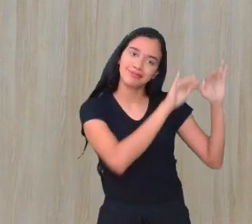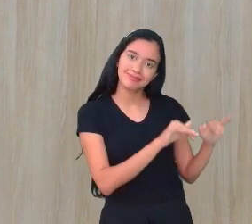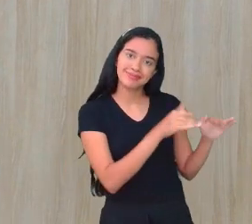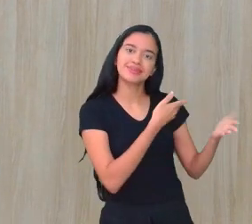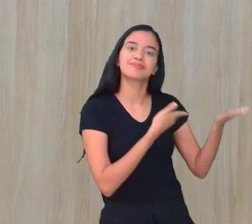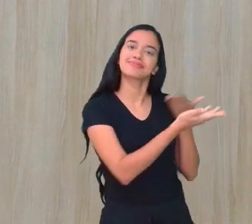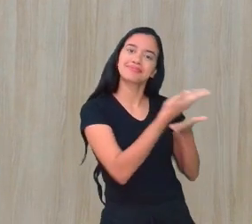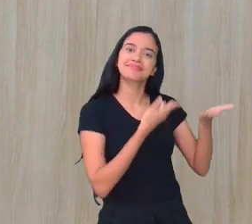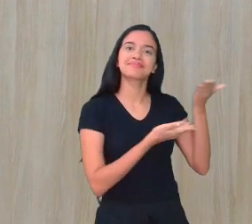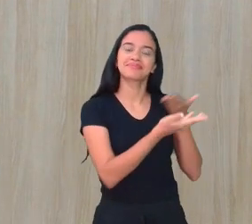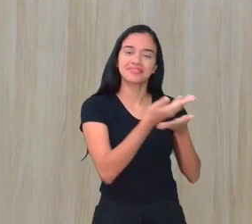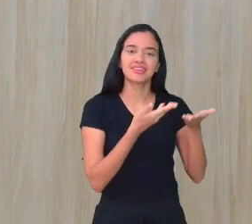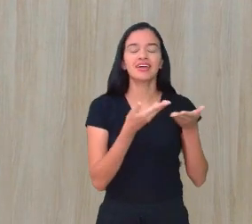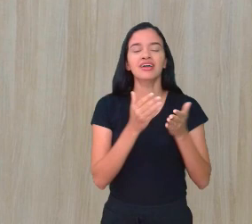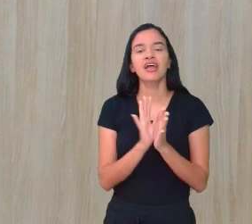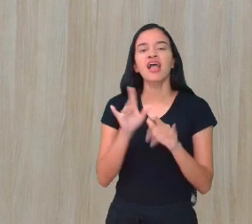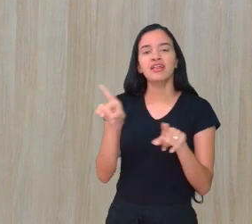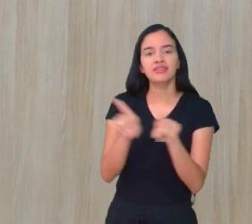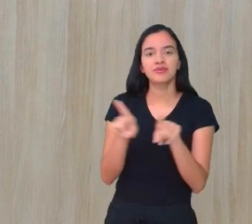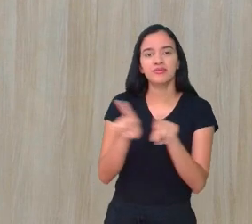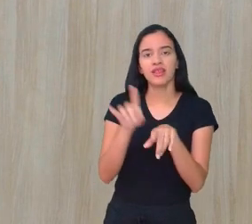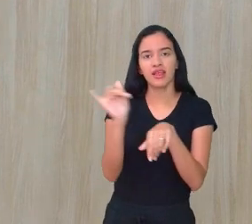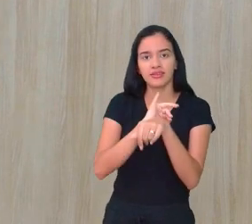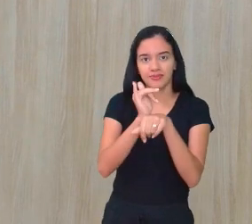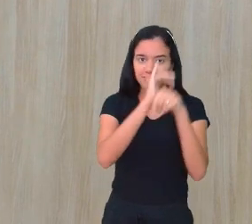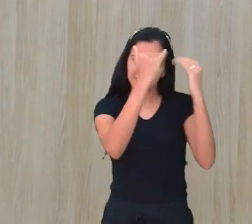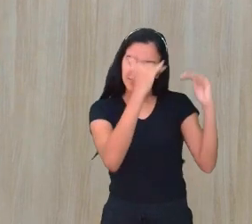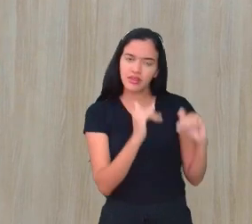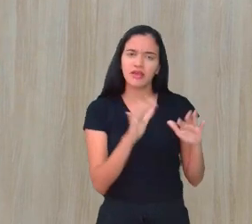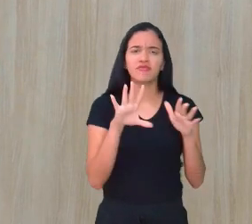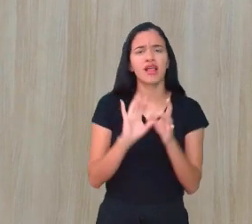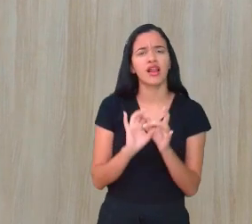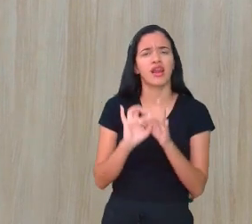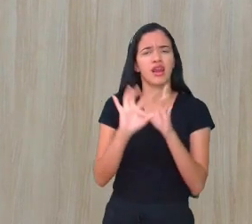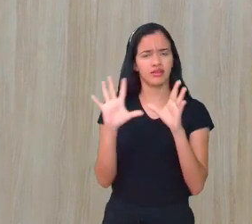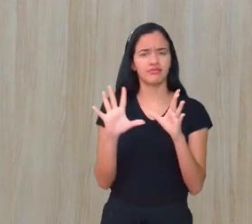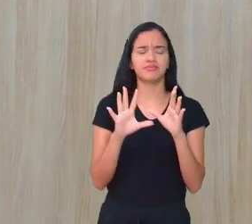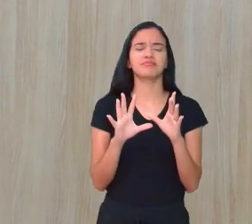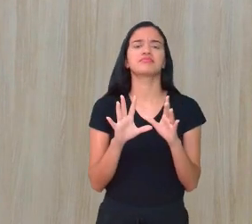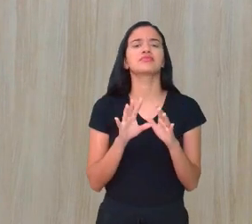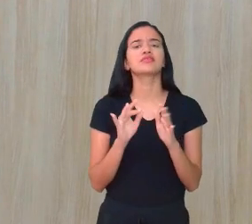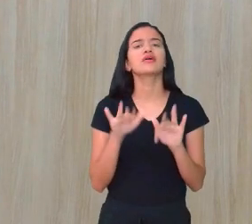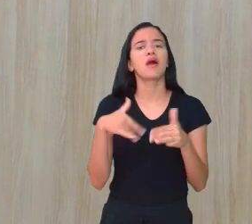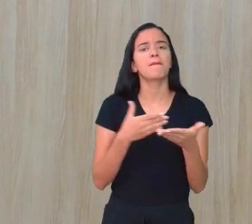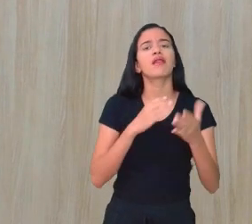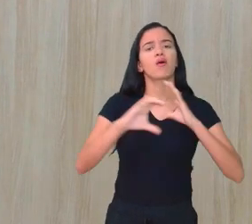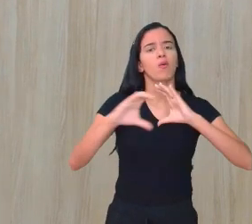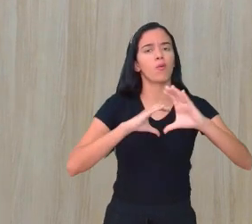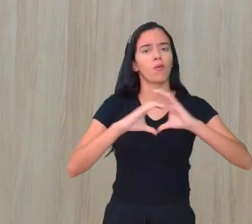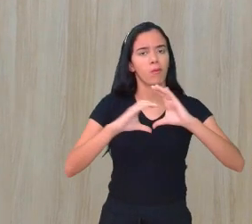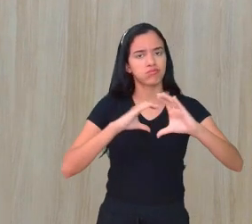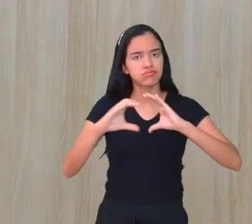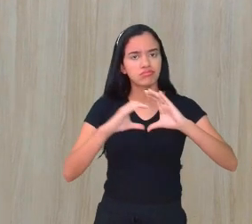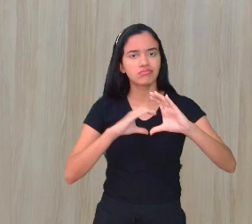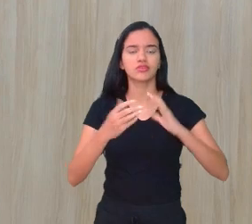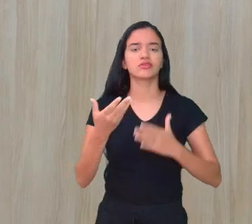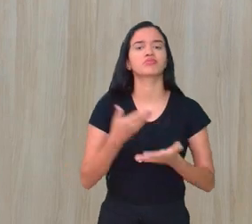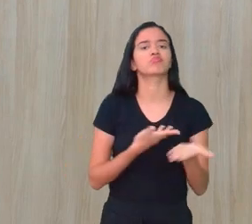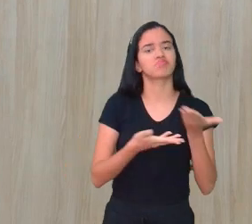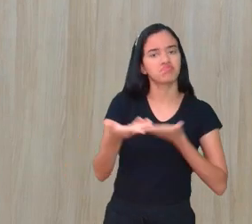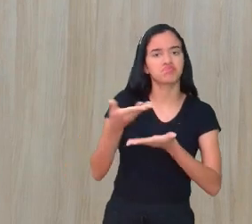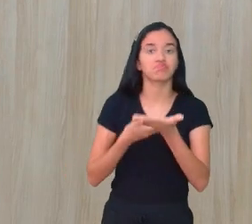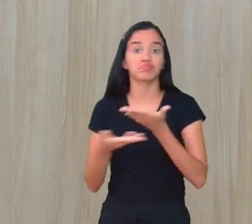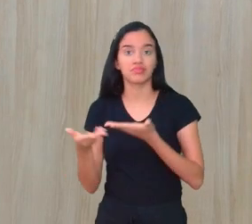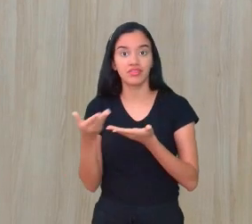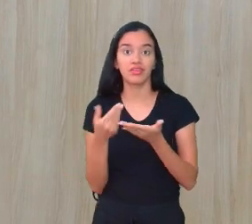ainda assistir às aulas lá do repositório. Então, fiquem aí super à vontade para fazer essa comunicação, né, e conferir